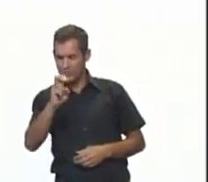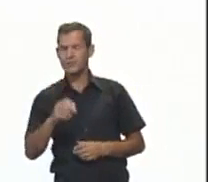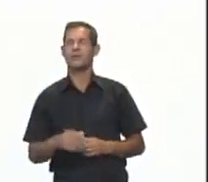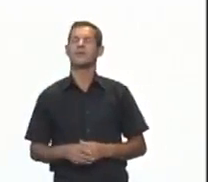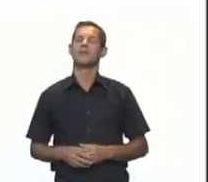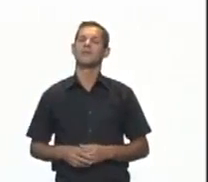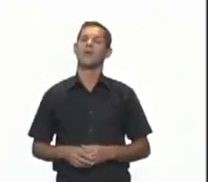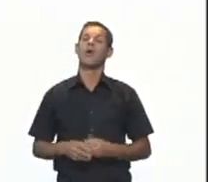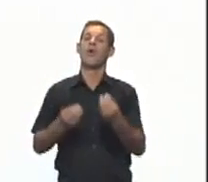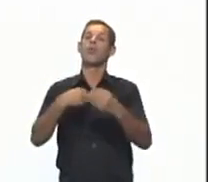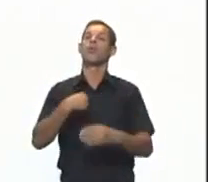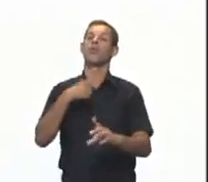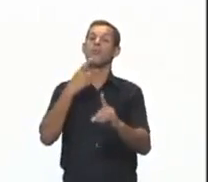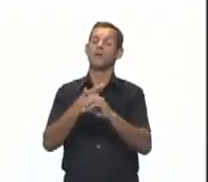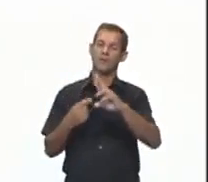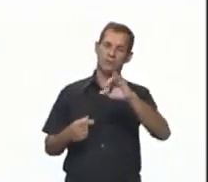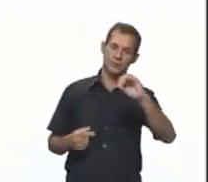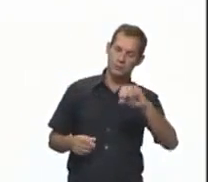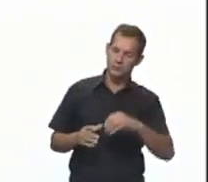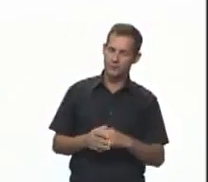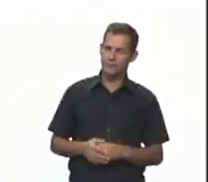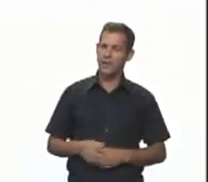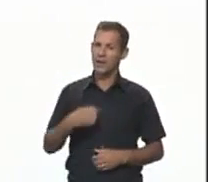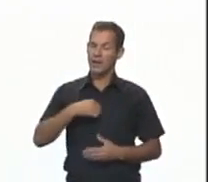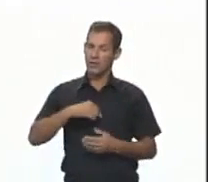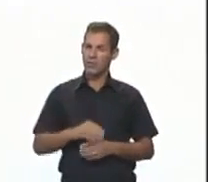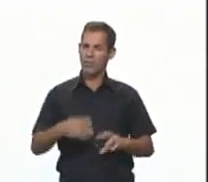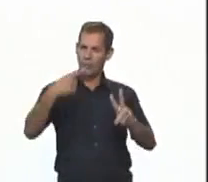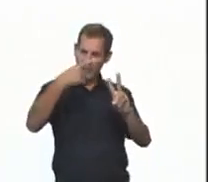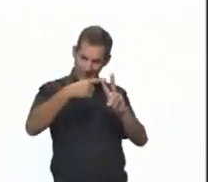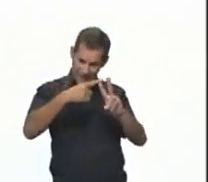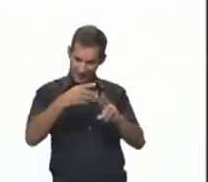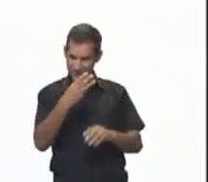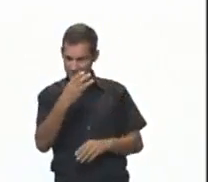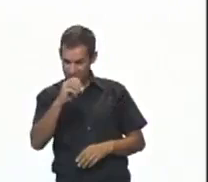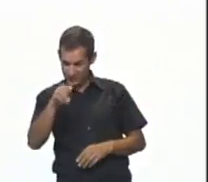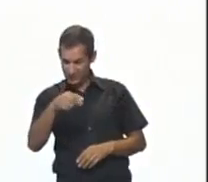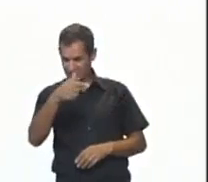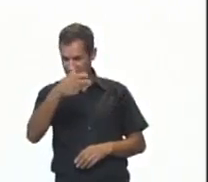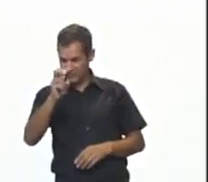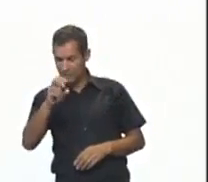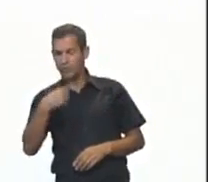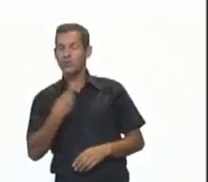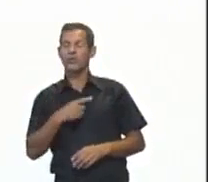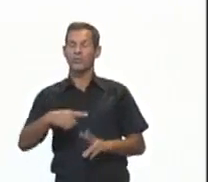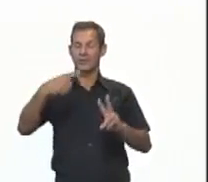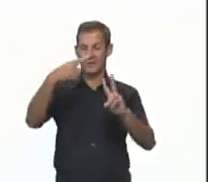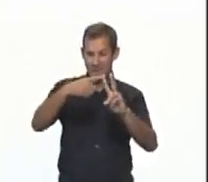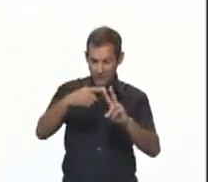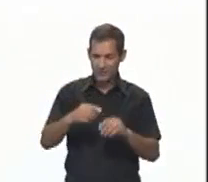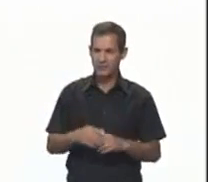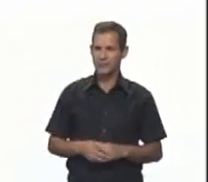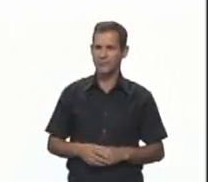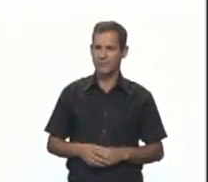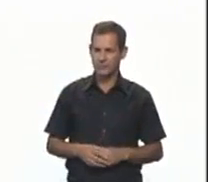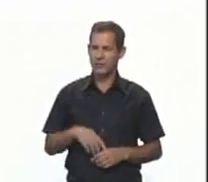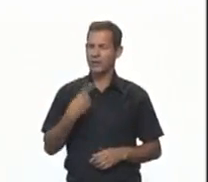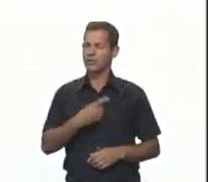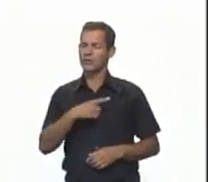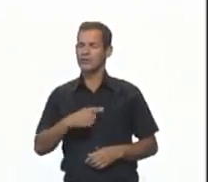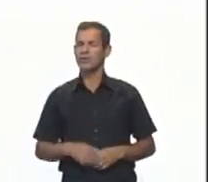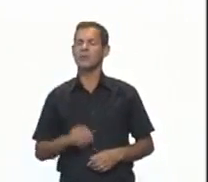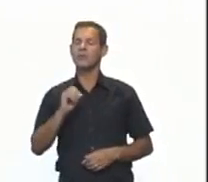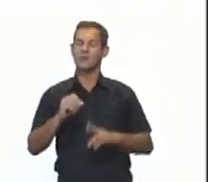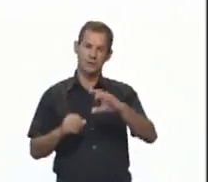30,25. Como que eu acho o raio? Só eu tirar a raiz quadrada de 30,25. Quando a gente tira essa raiz quadrada, a gente vai